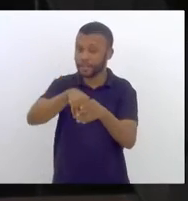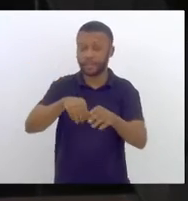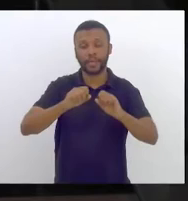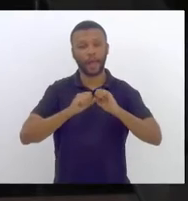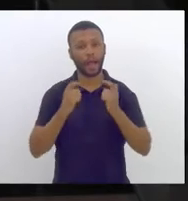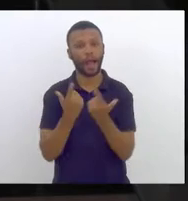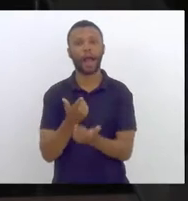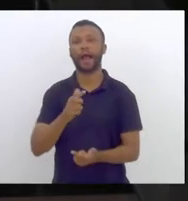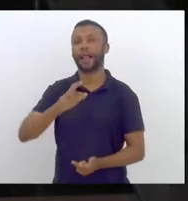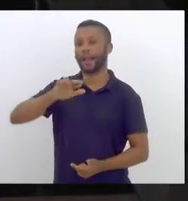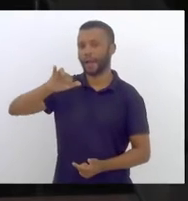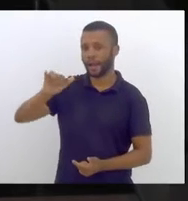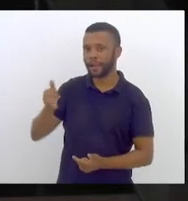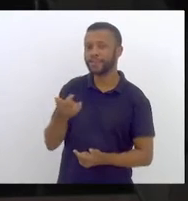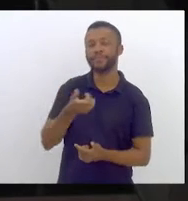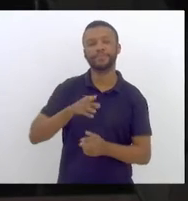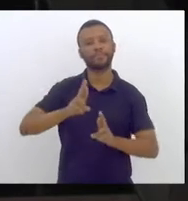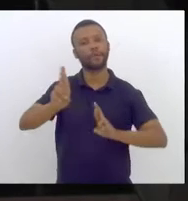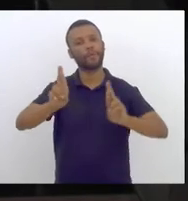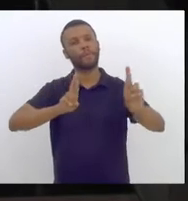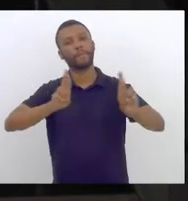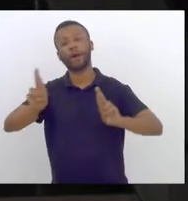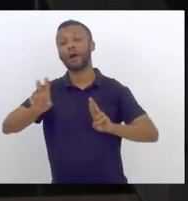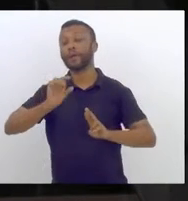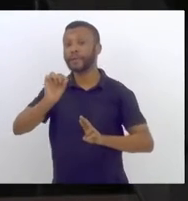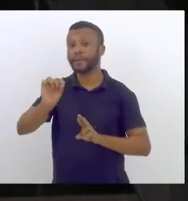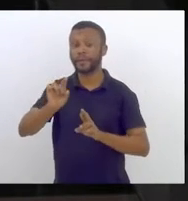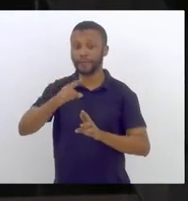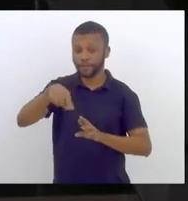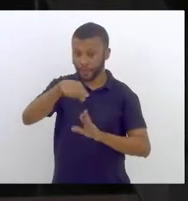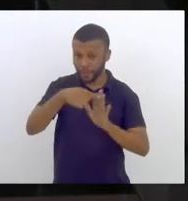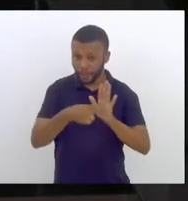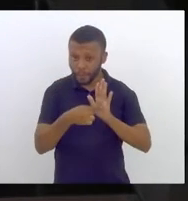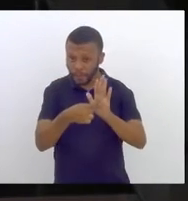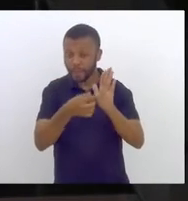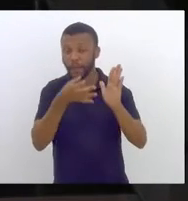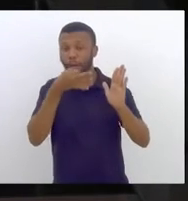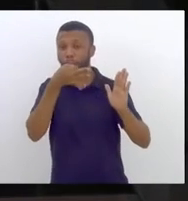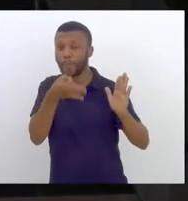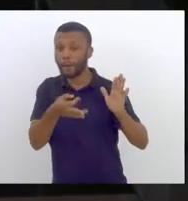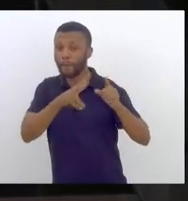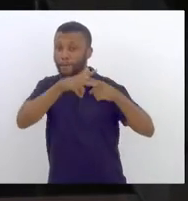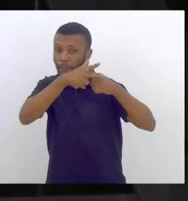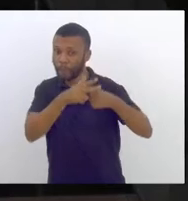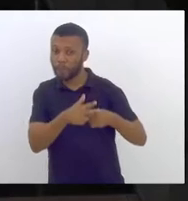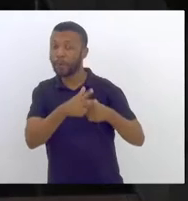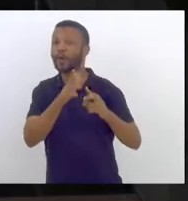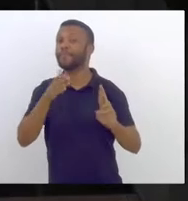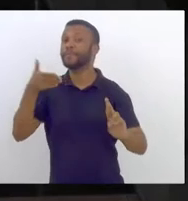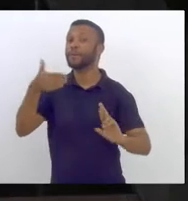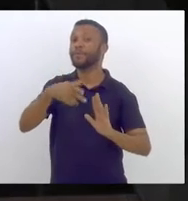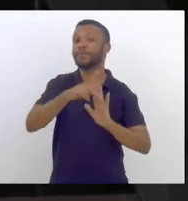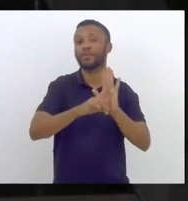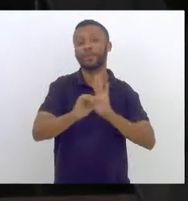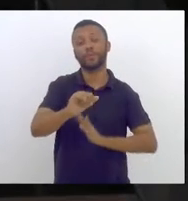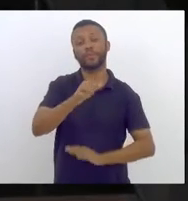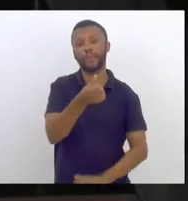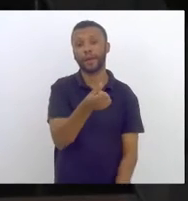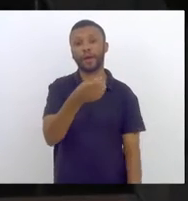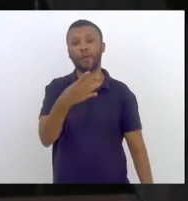Legislativo, que as emendas a serem apresentadas ao projeto de lei 6412